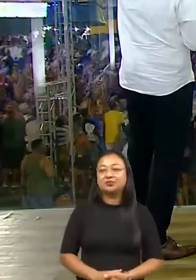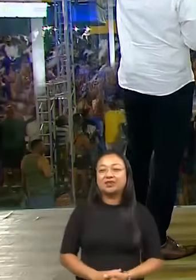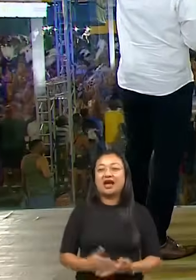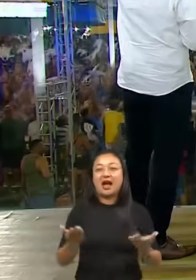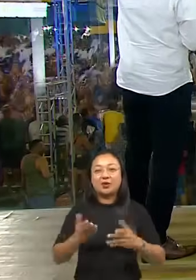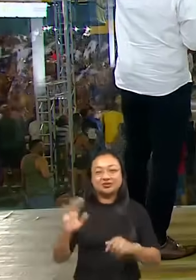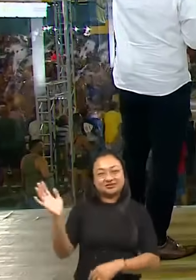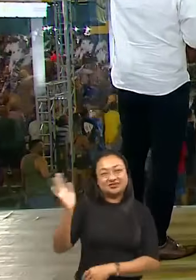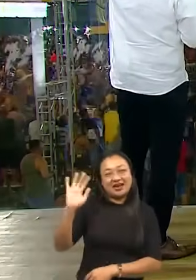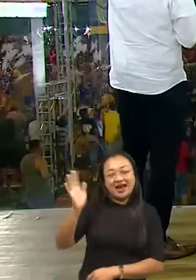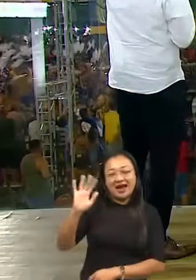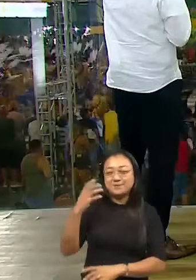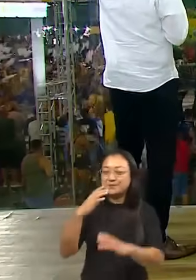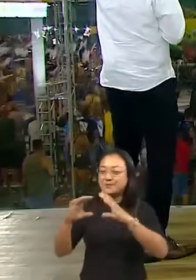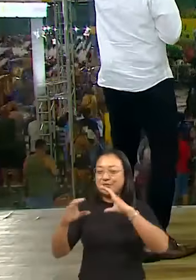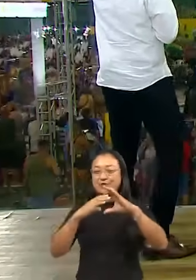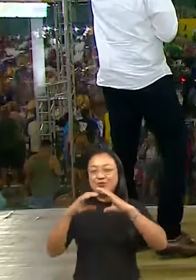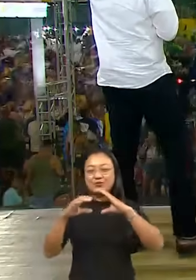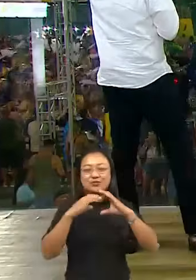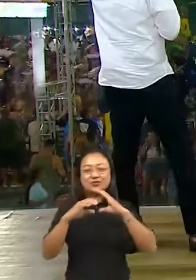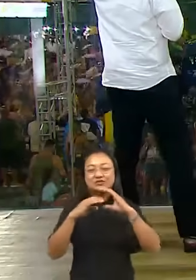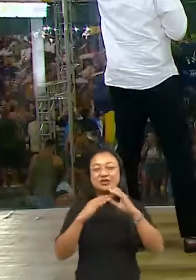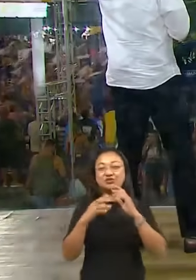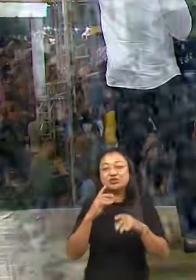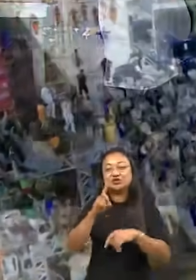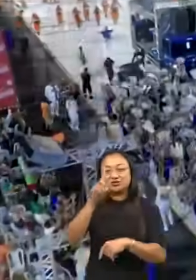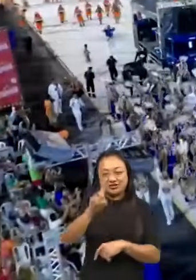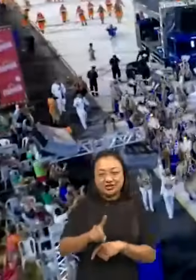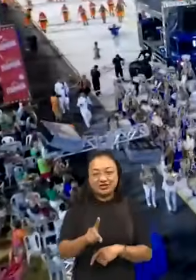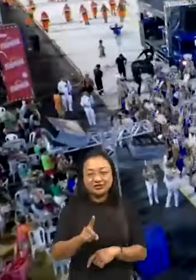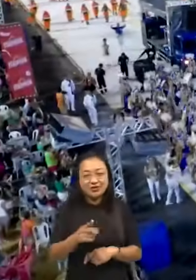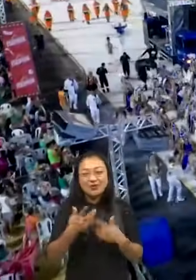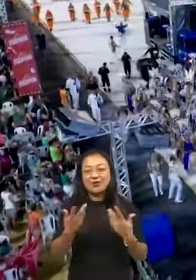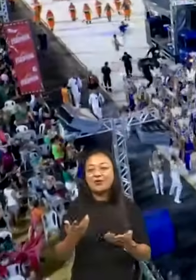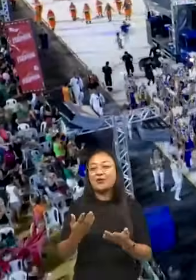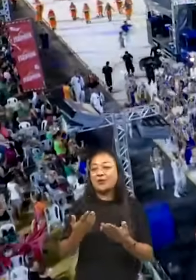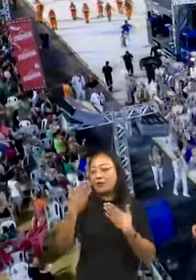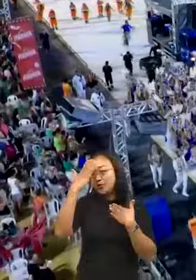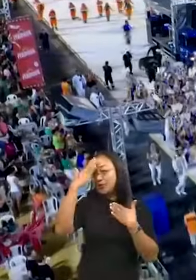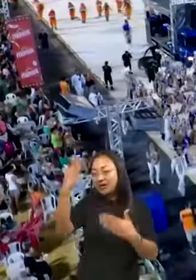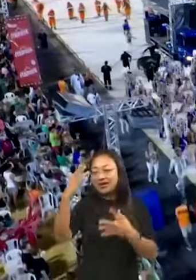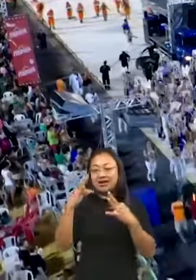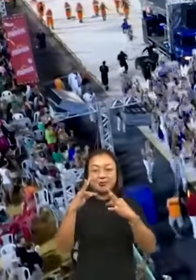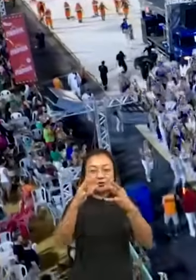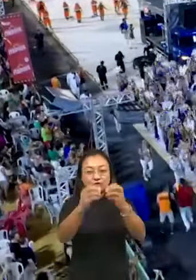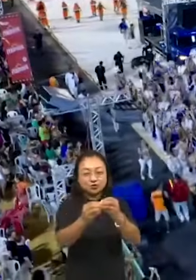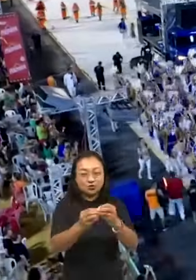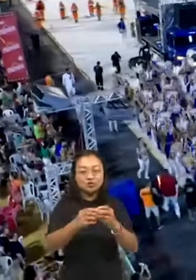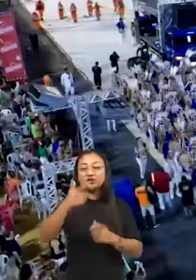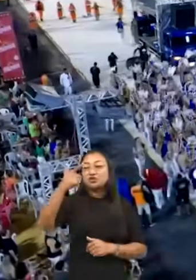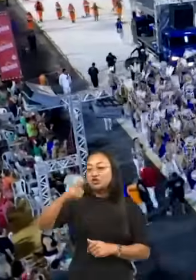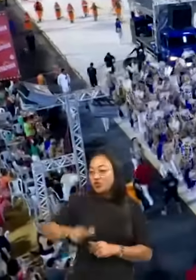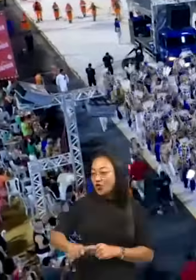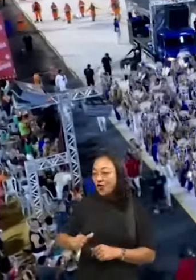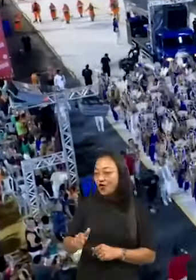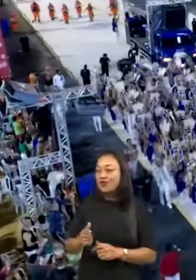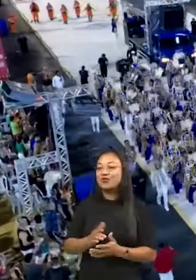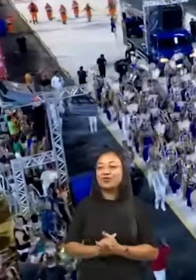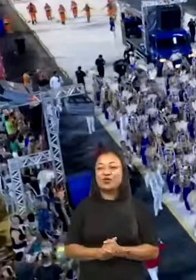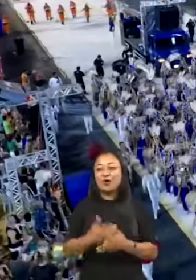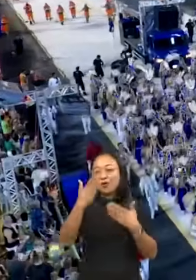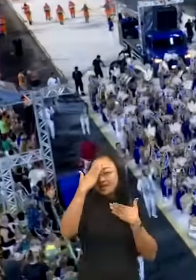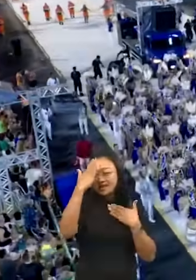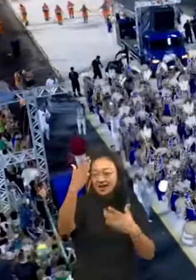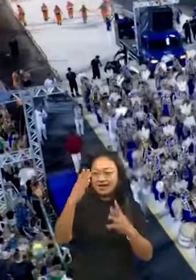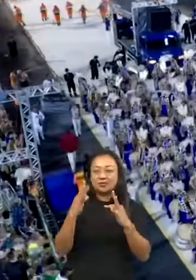ala musical, nosso diretor Tuninho Júnior, muito obrigada por estar conosco mais um ano.